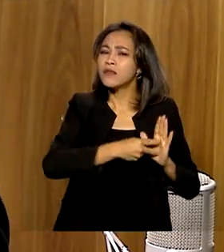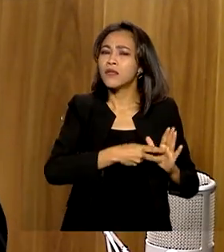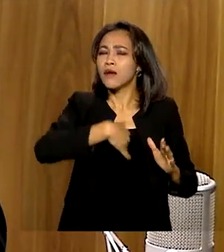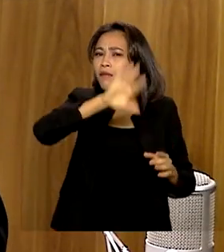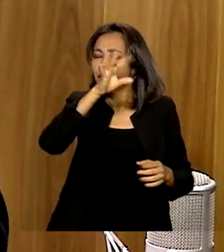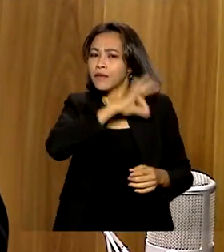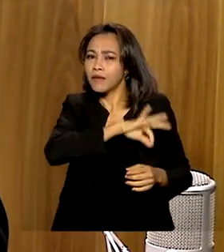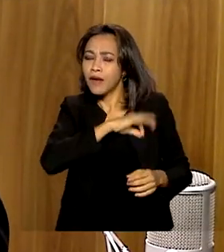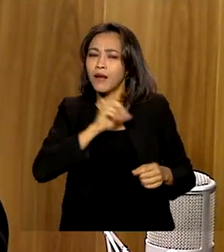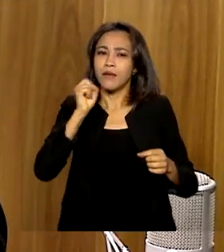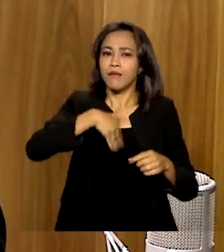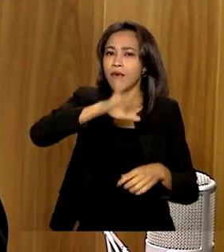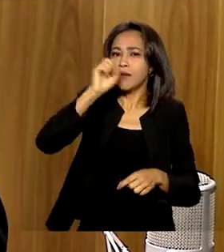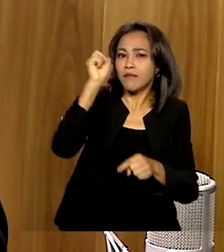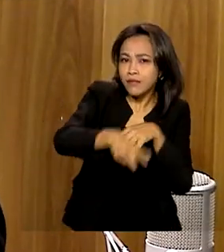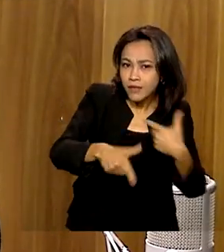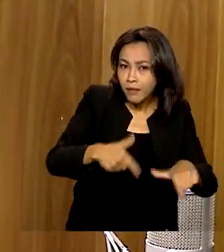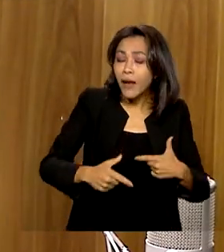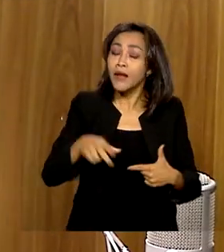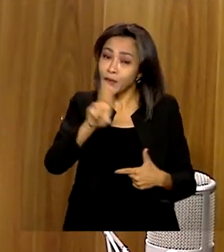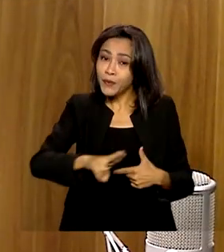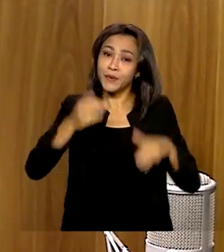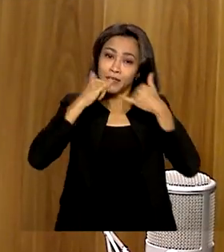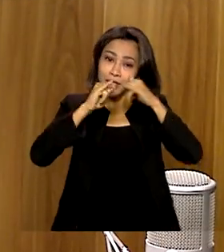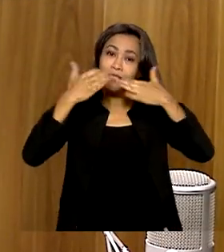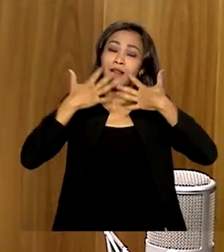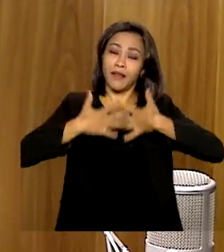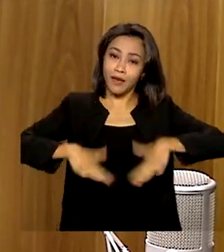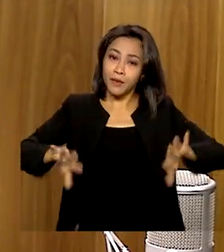e energia mais limpa e mais barata para todo brasileiro.